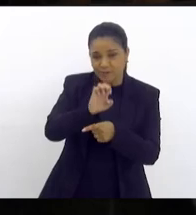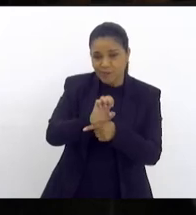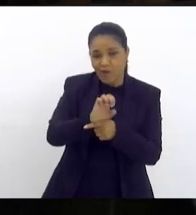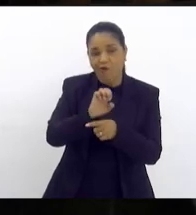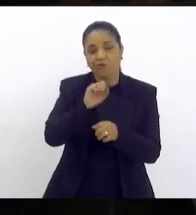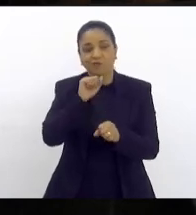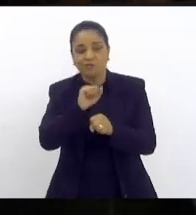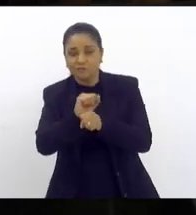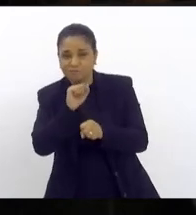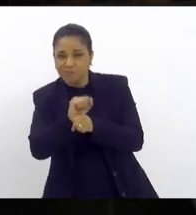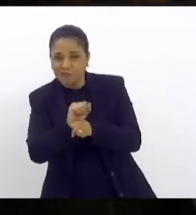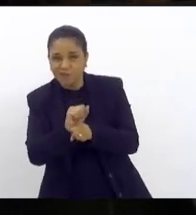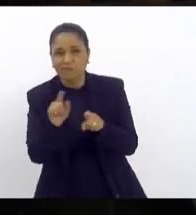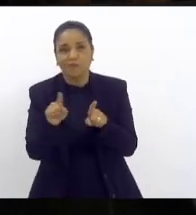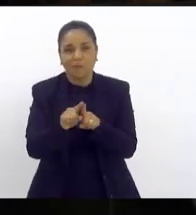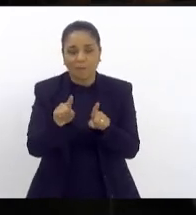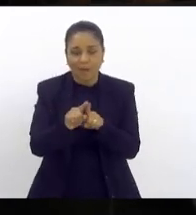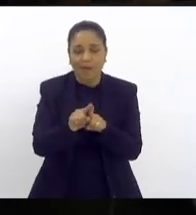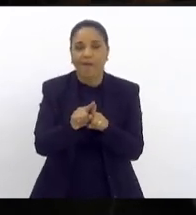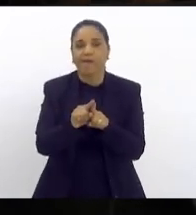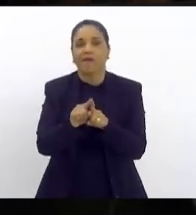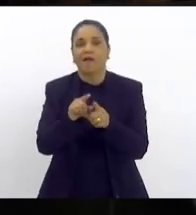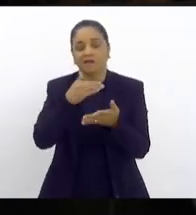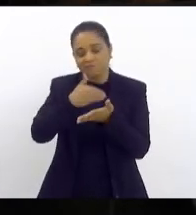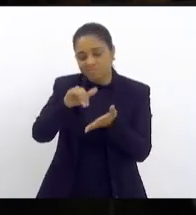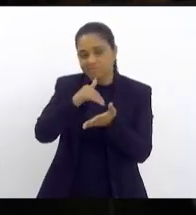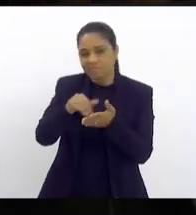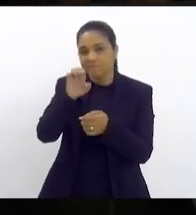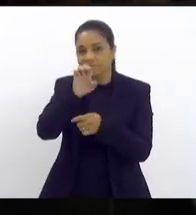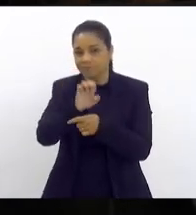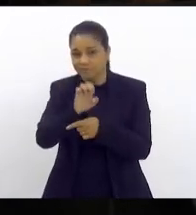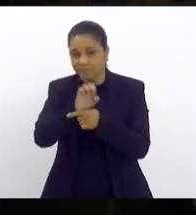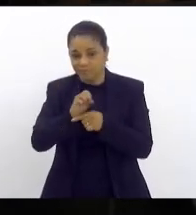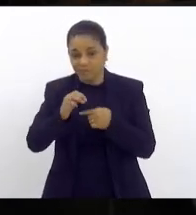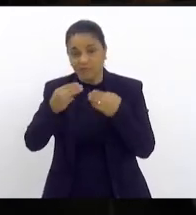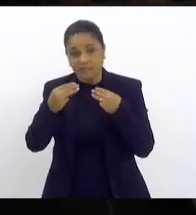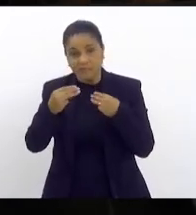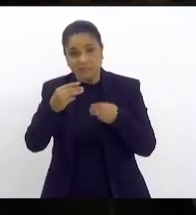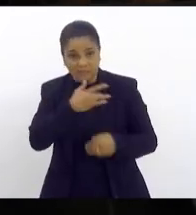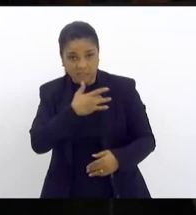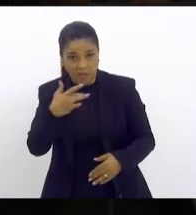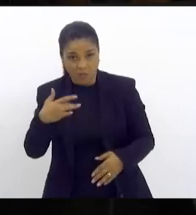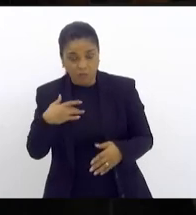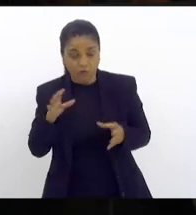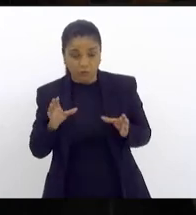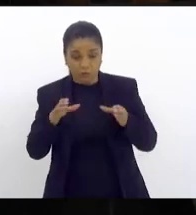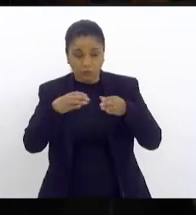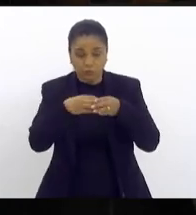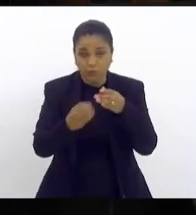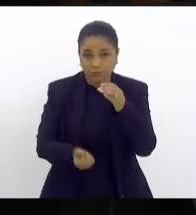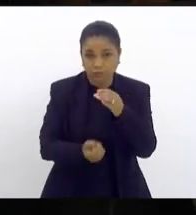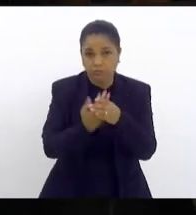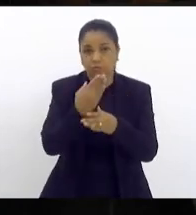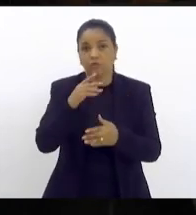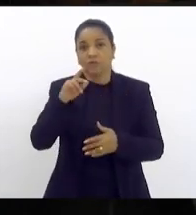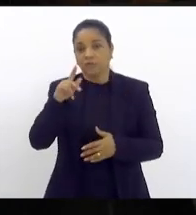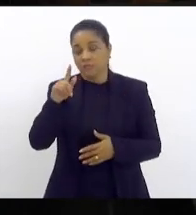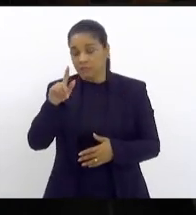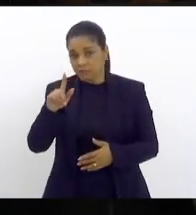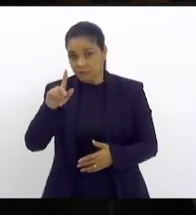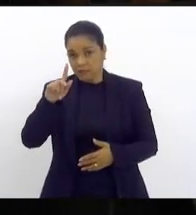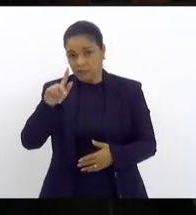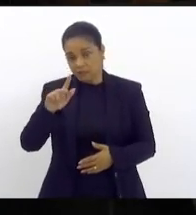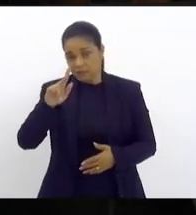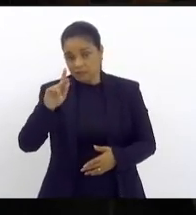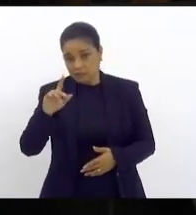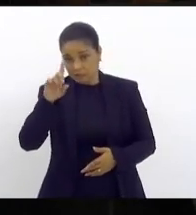acessar em muitos casos a Secretaria de Estado de saúde criou um grupo de trabalho com a equipe do dgh para tentar